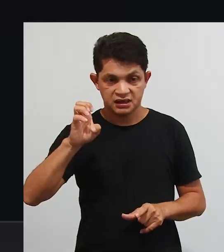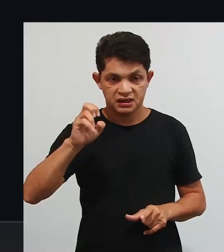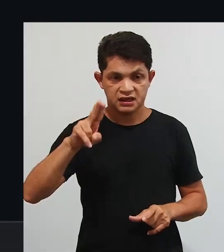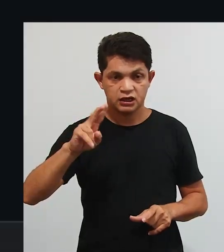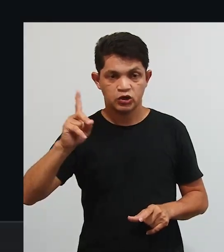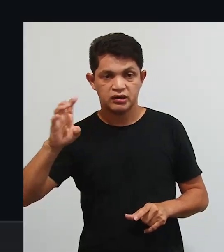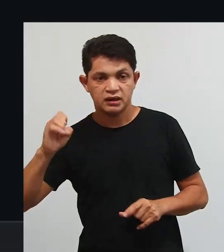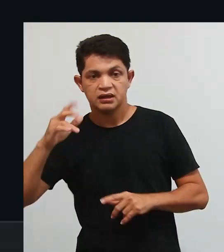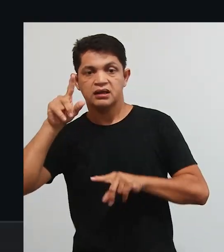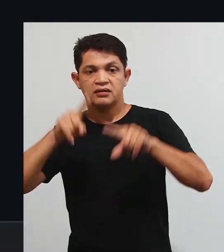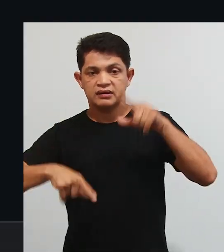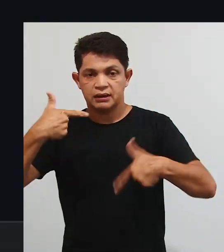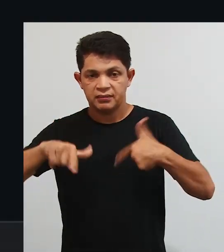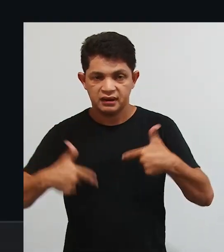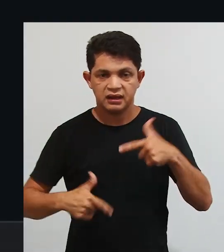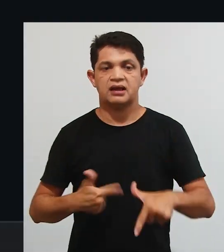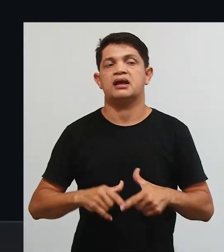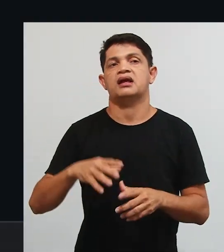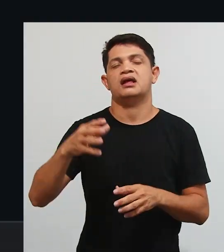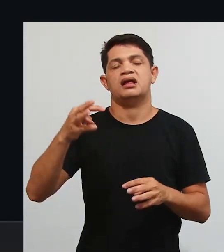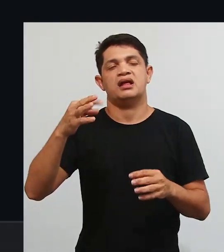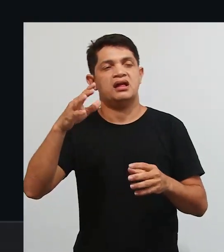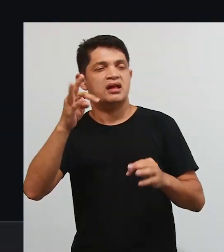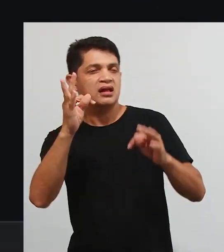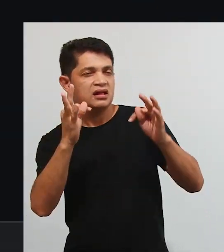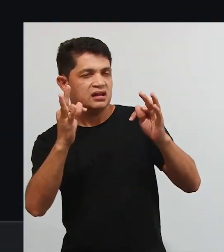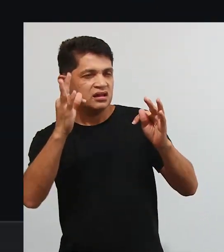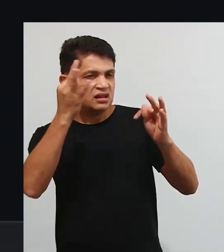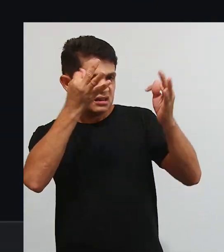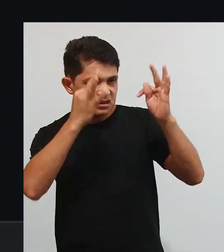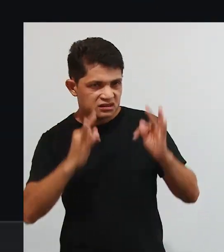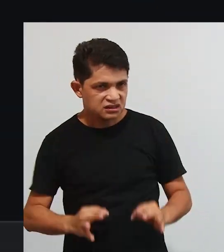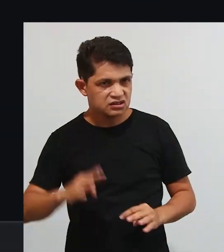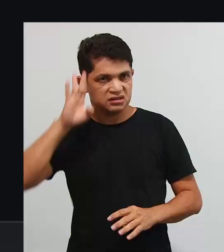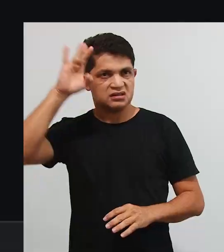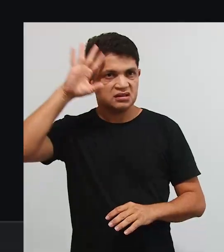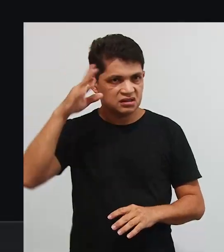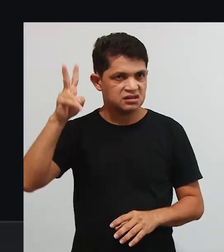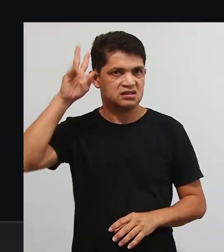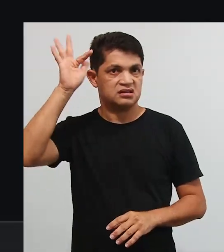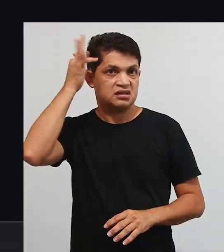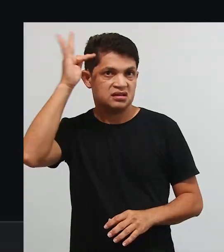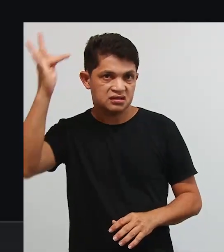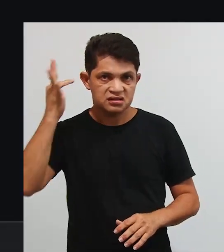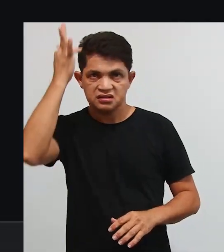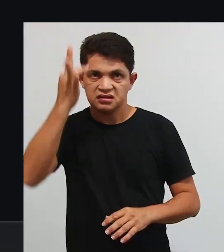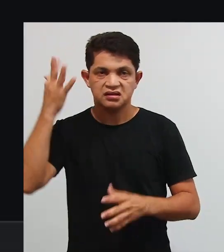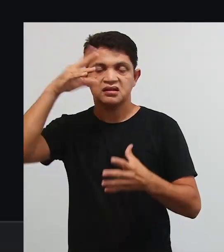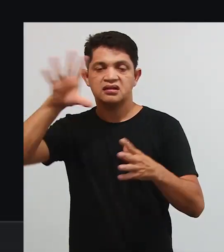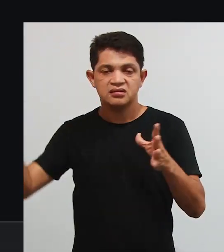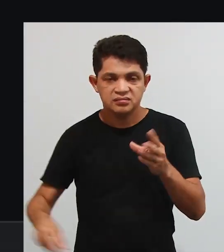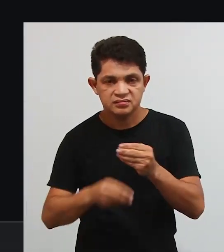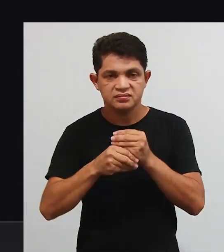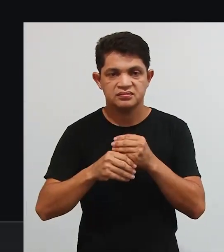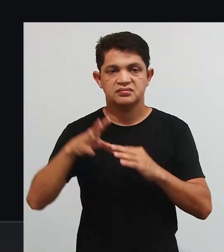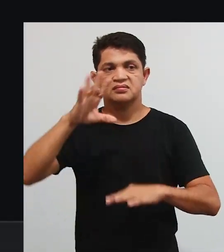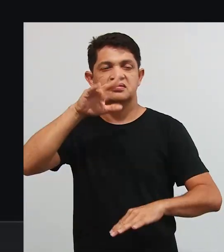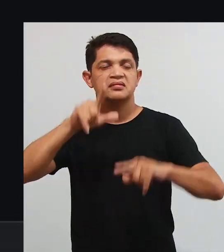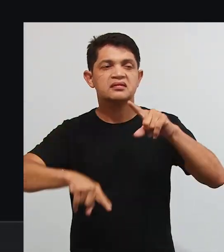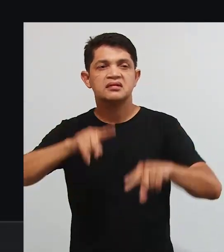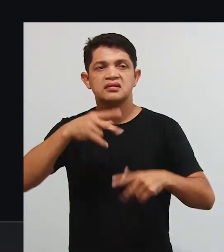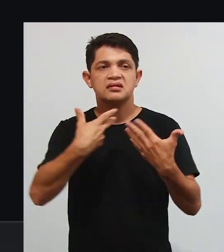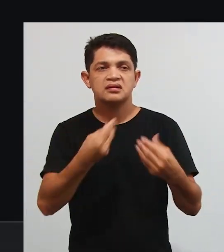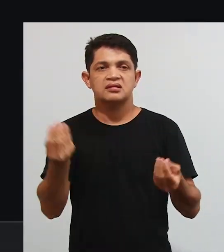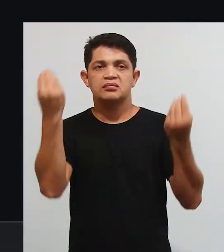área de filosofia, pedagogia, complexidade na perspectiva do Edgar Morin, formação de